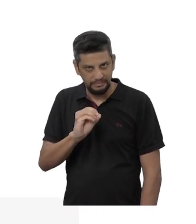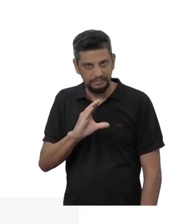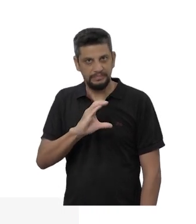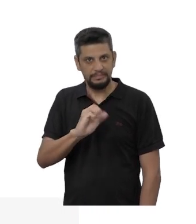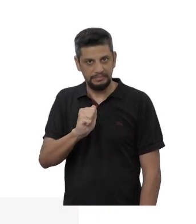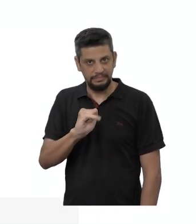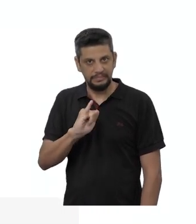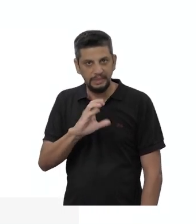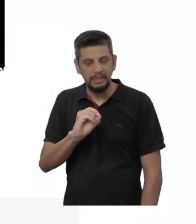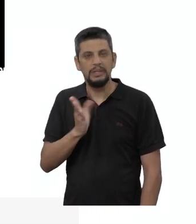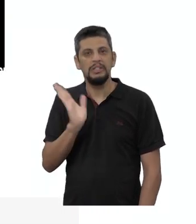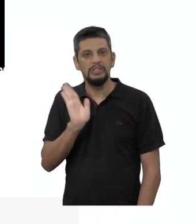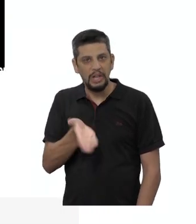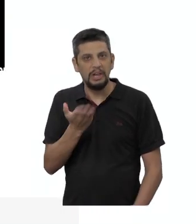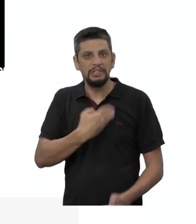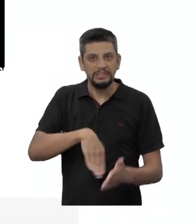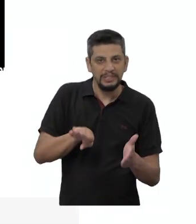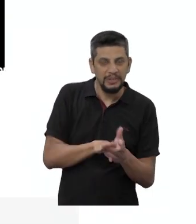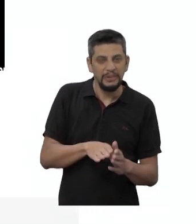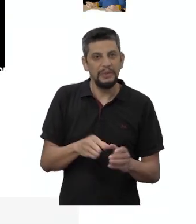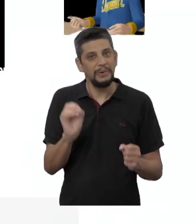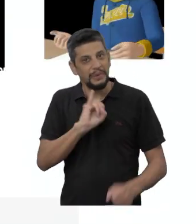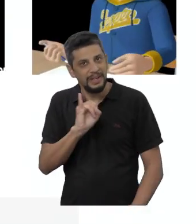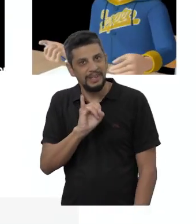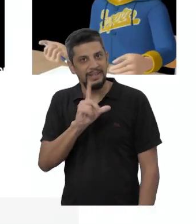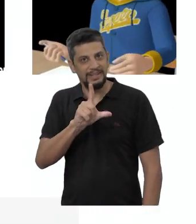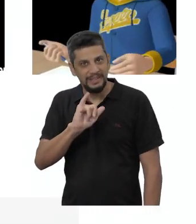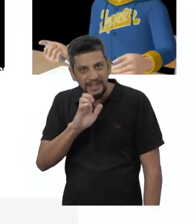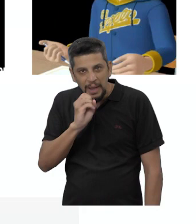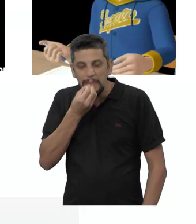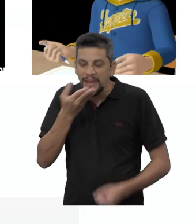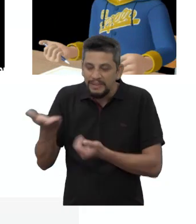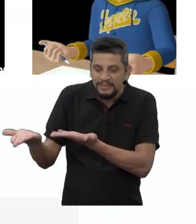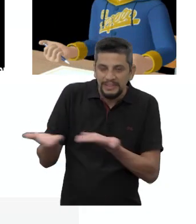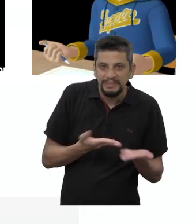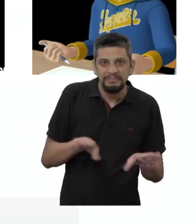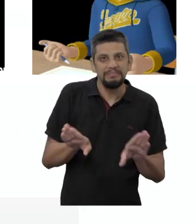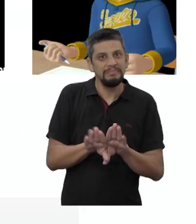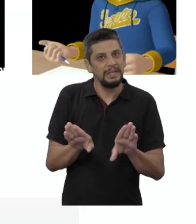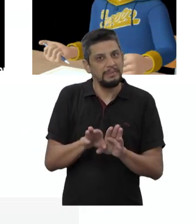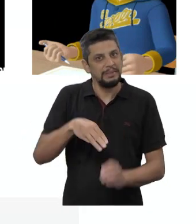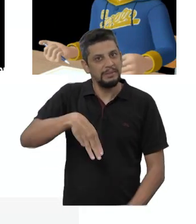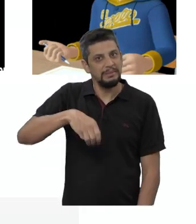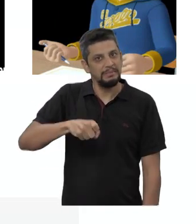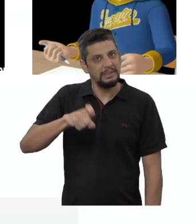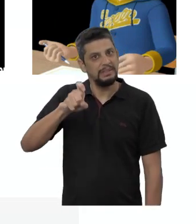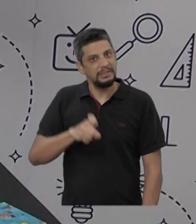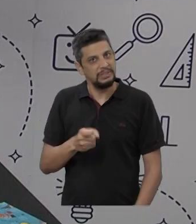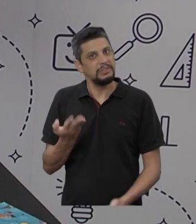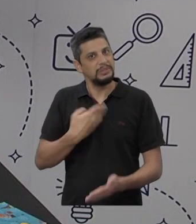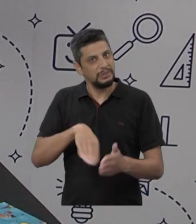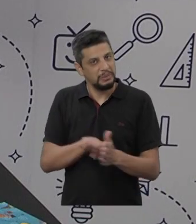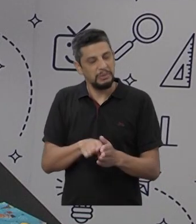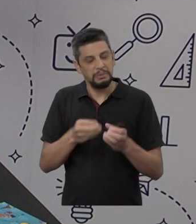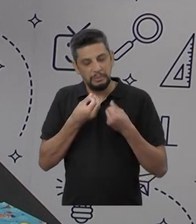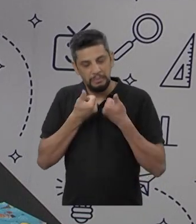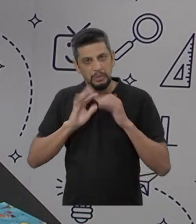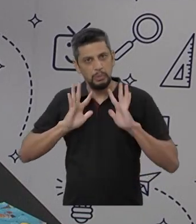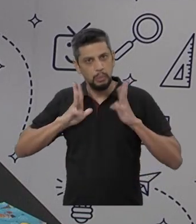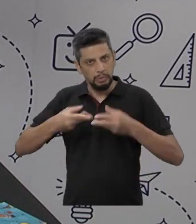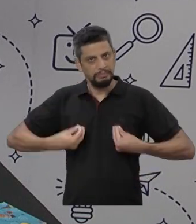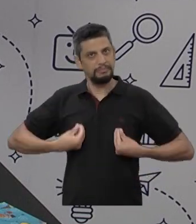Léo e o Caio também já chegaram. Oi, Lia, seja bem-vinda. O Max também já chegou. Acho que agora estamos todos